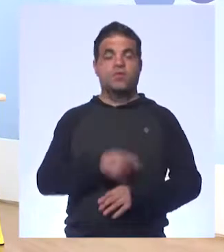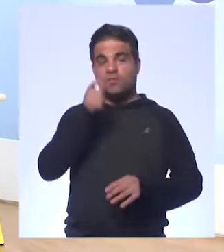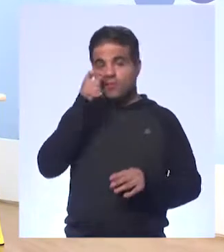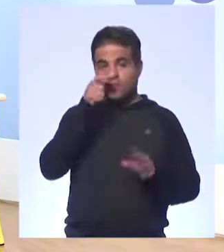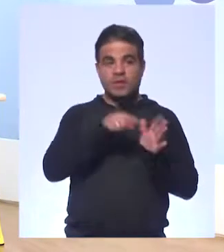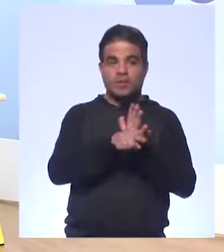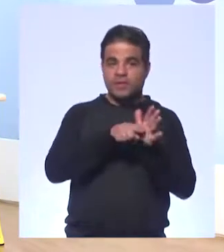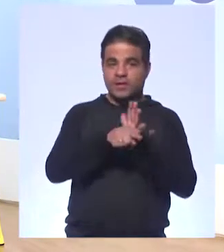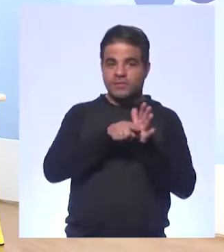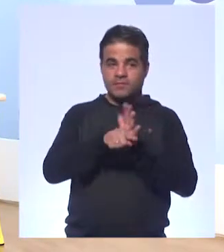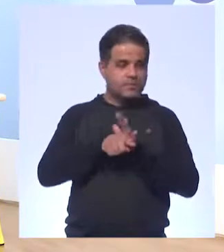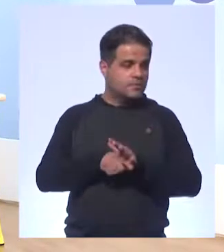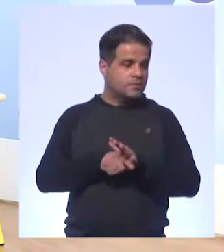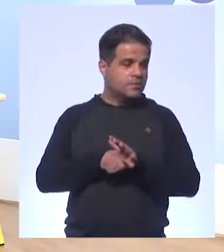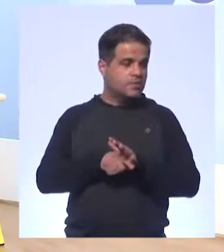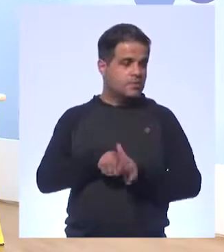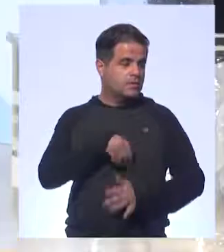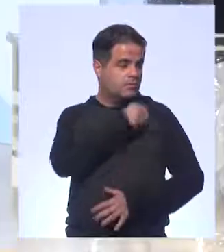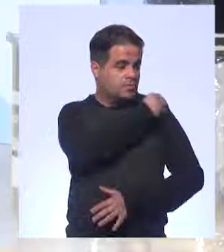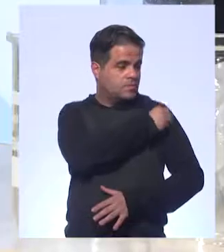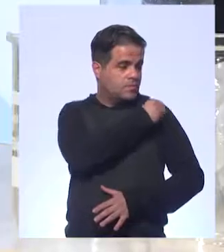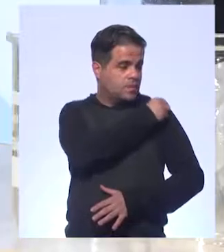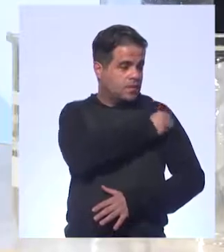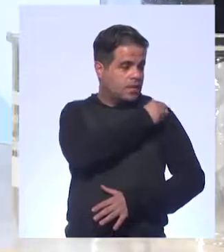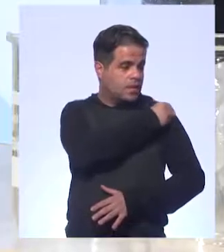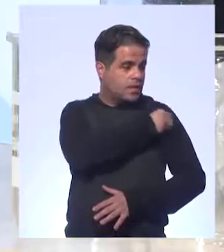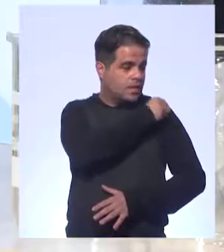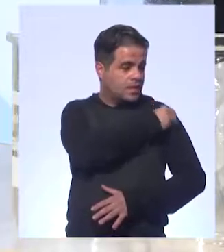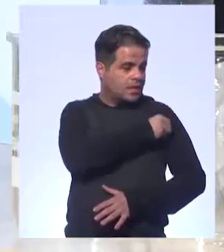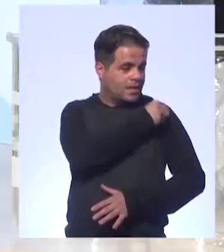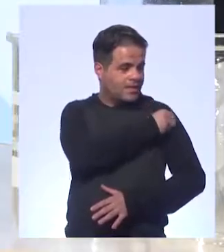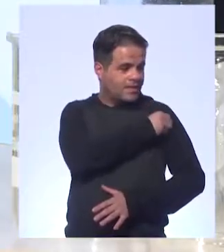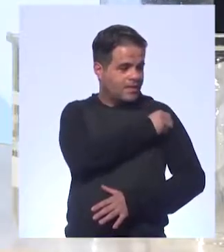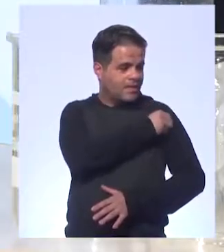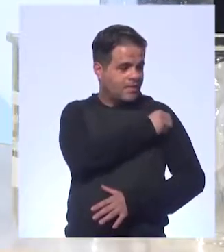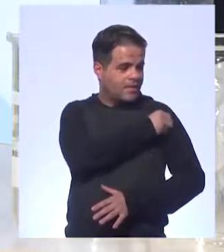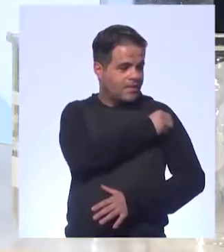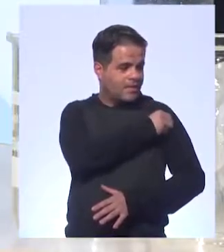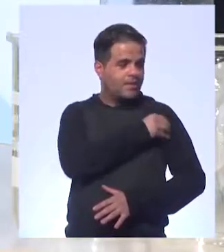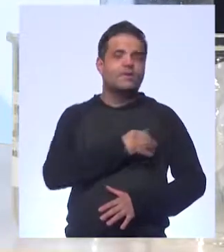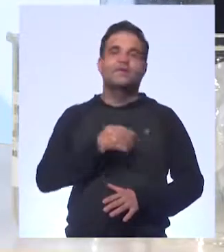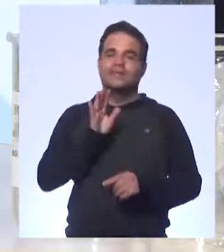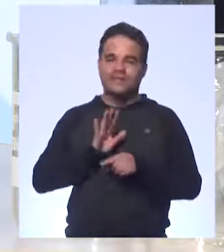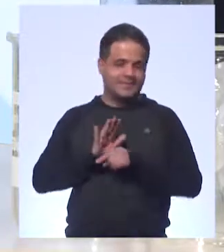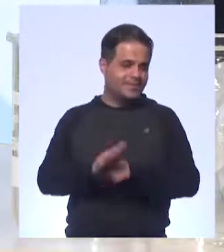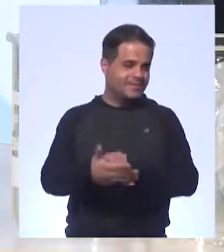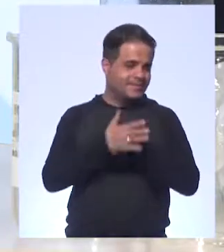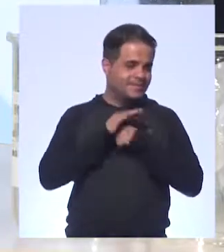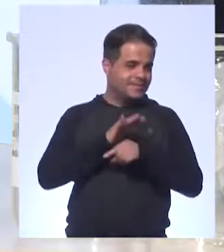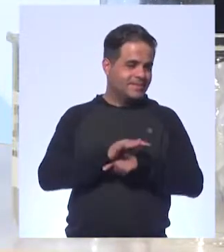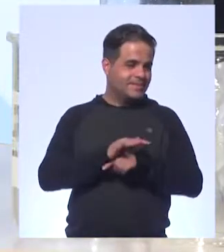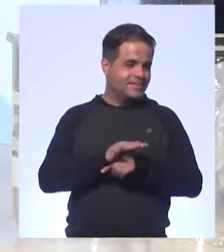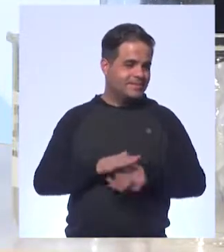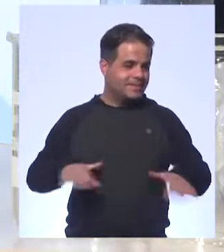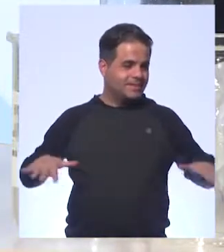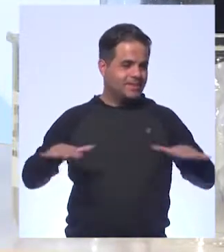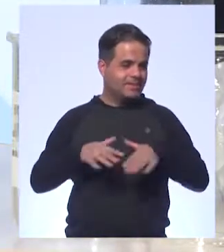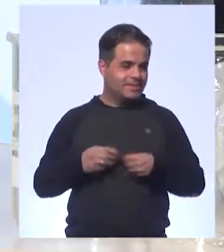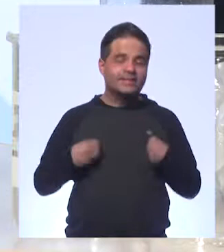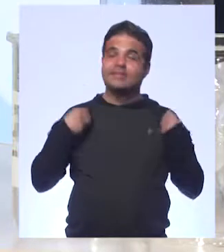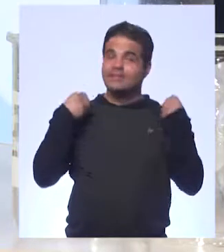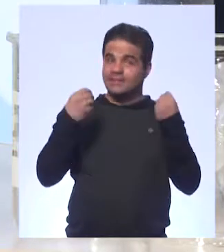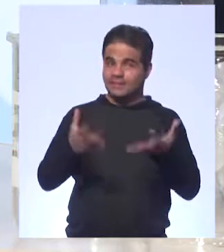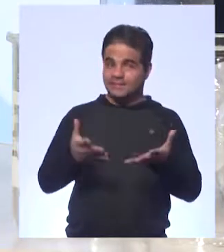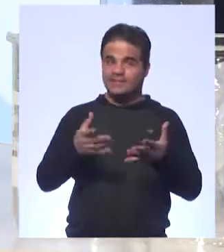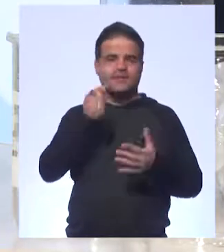verificar a massa do álcool, né? Então, a galera do estúdio está dando ajuda para a gente colocando na tela para vocês, né? Tá